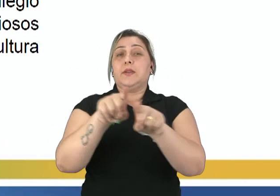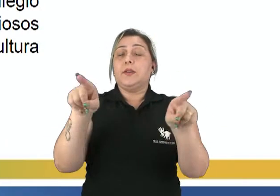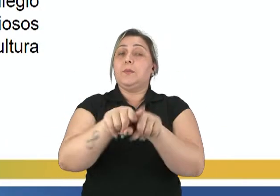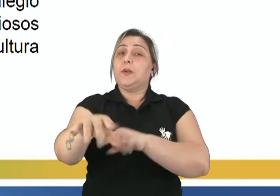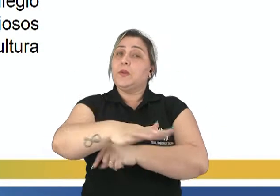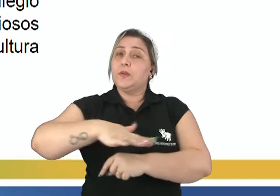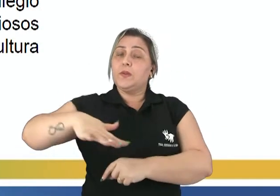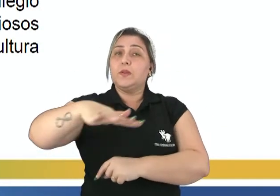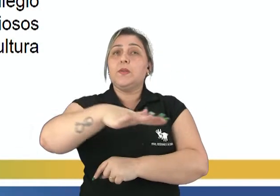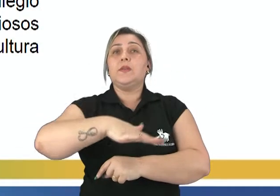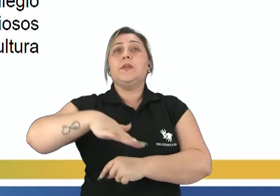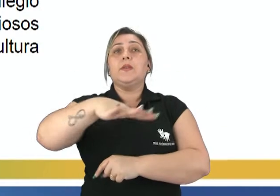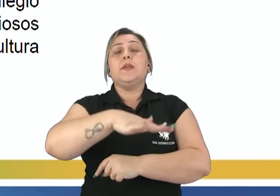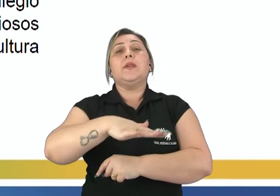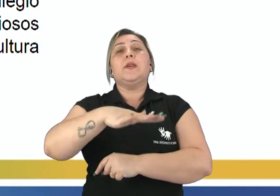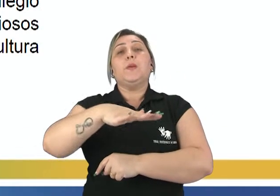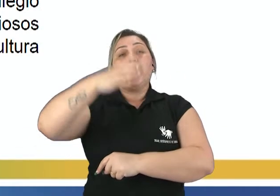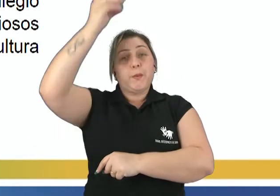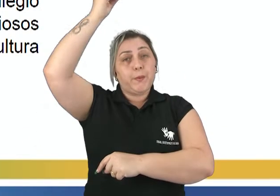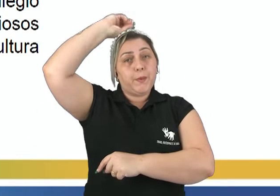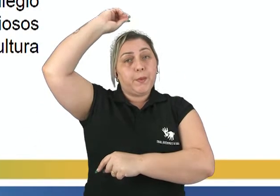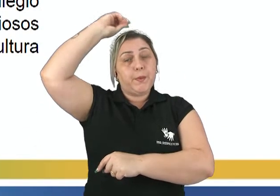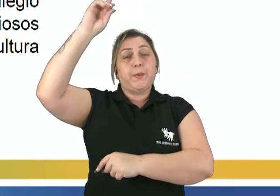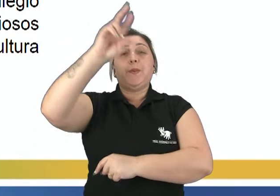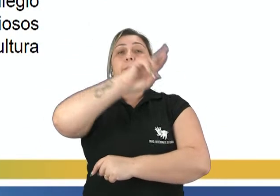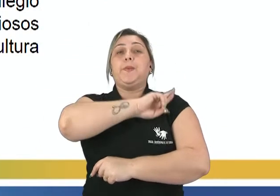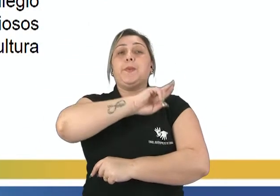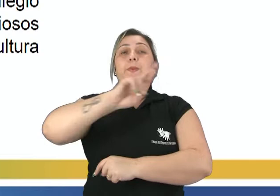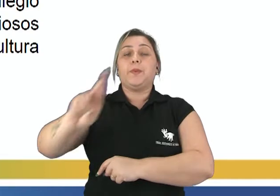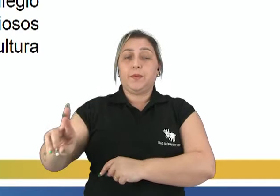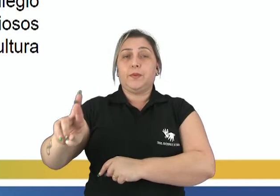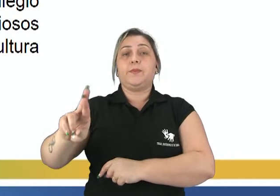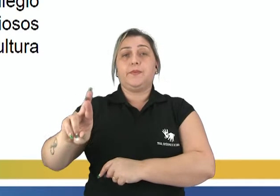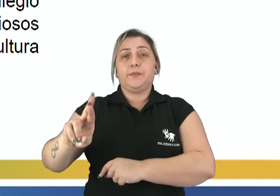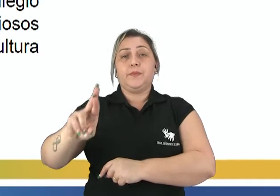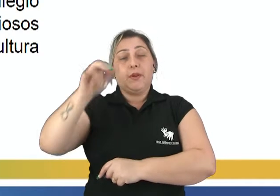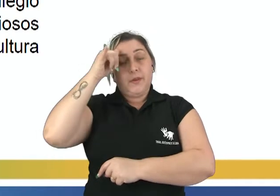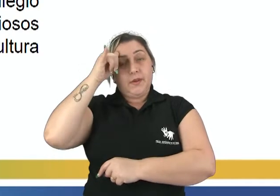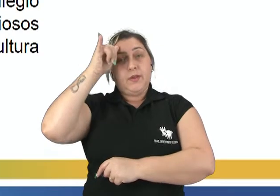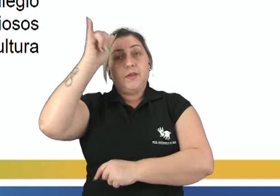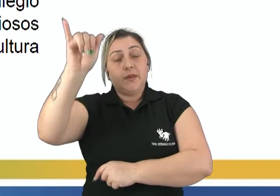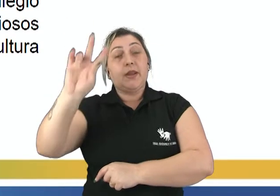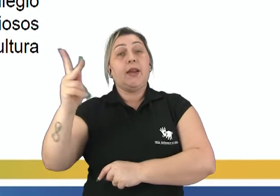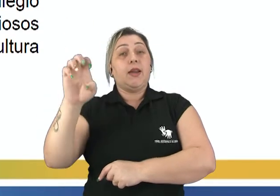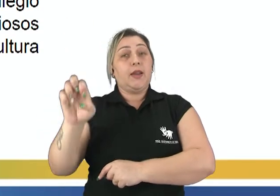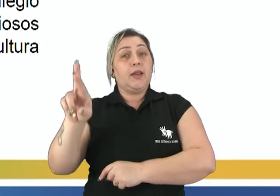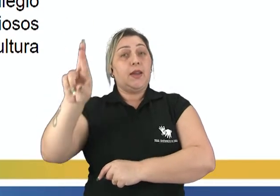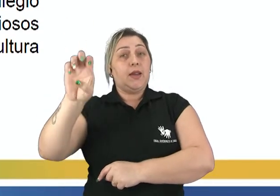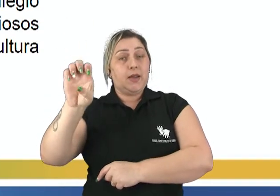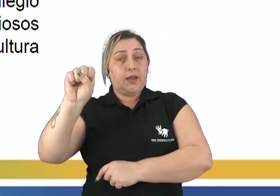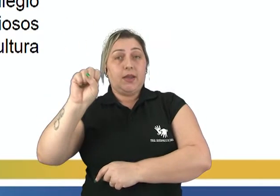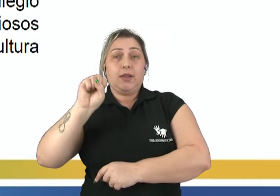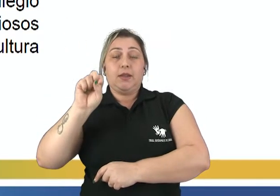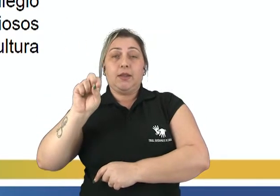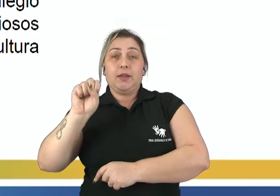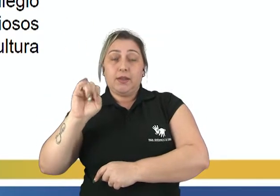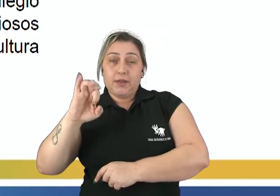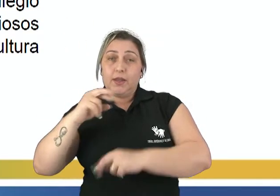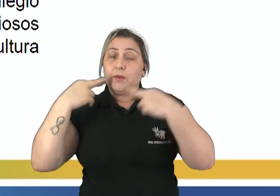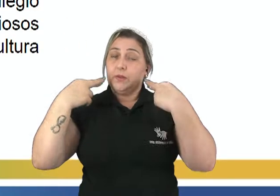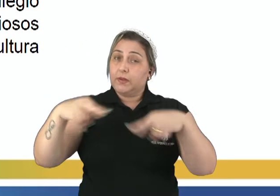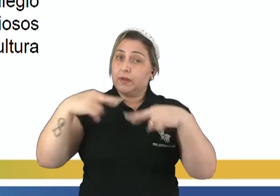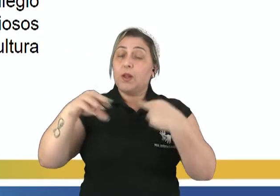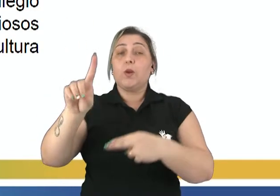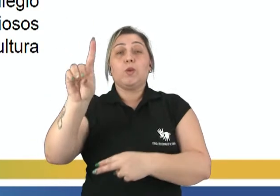cresceu, mas também o social por meio da doutrinação religiosa. Como forma de combater a heresia, que seria a crítica